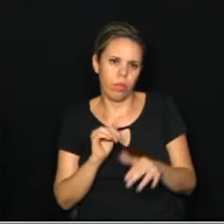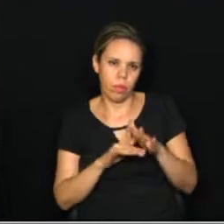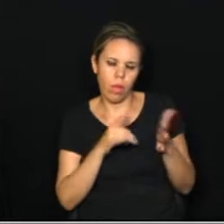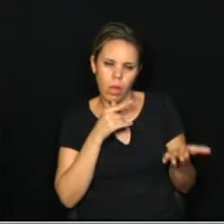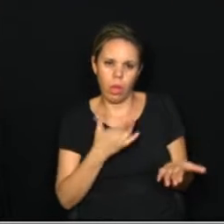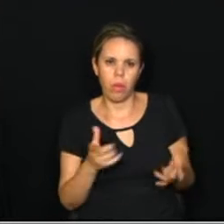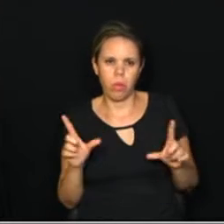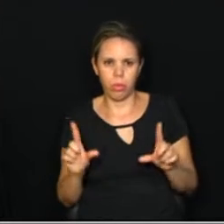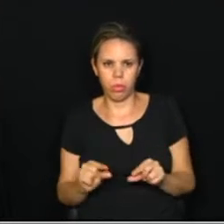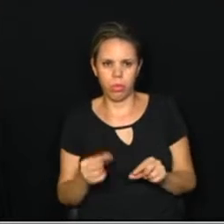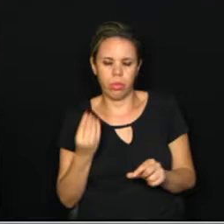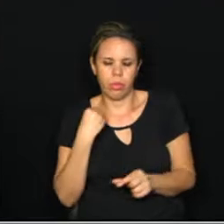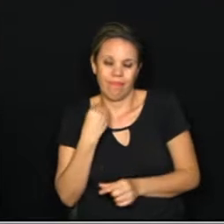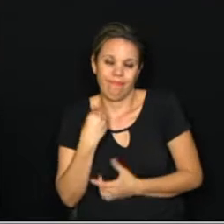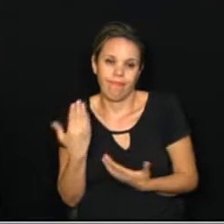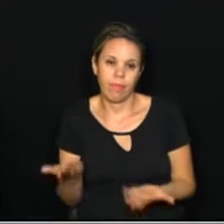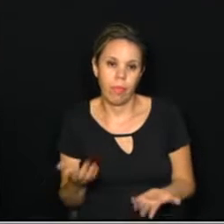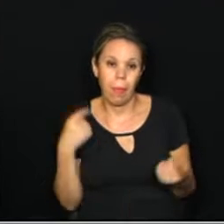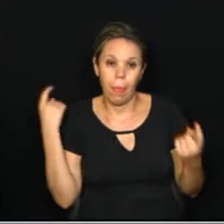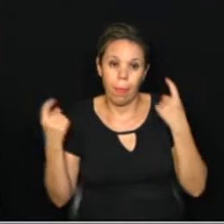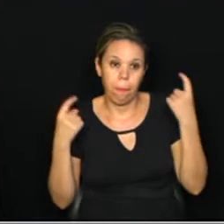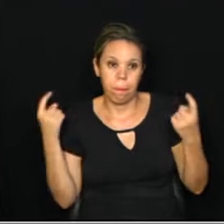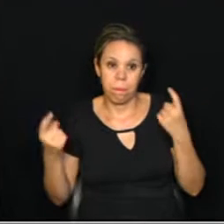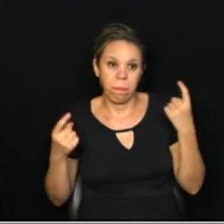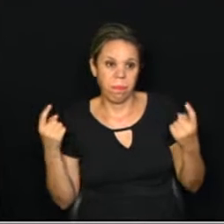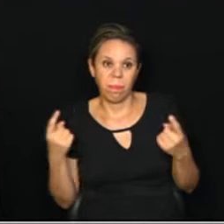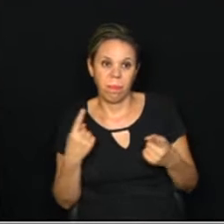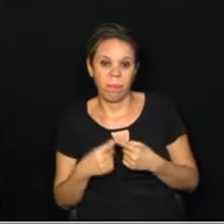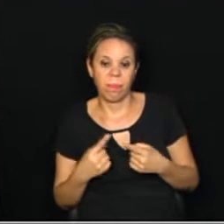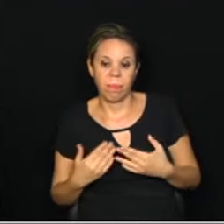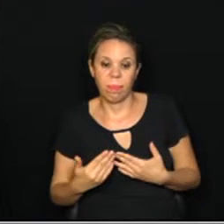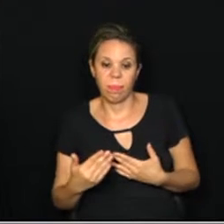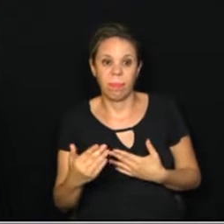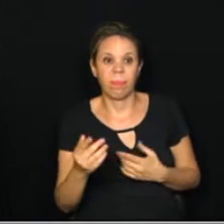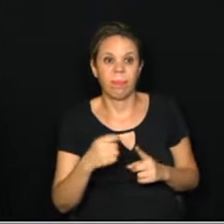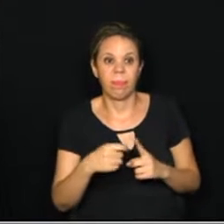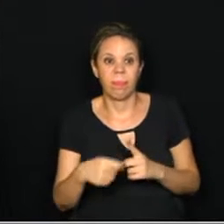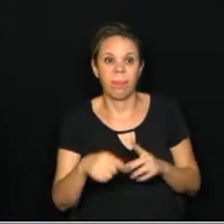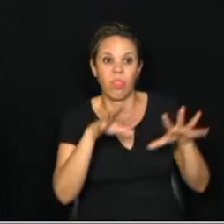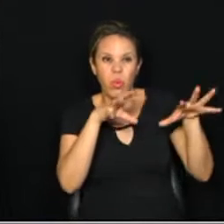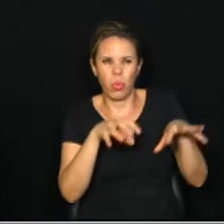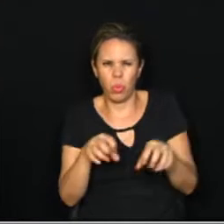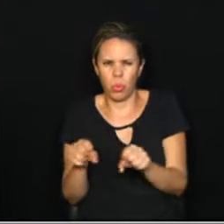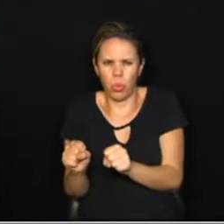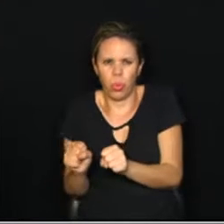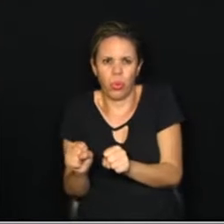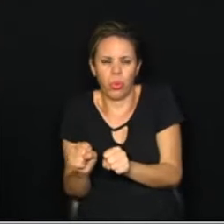bastante baixas, né? E aí a nossa preocupação, porque nos próximos meses as chuvas, elas